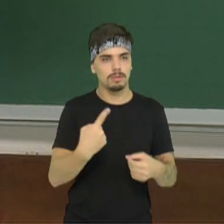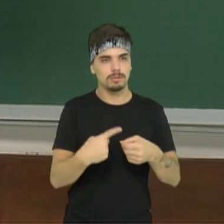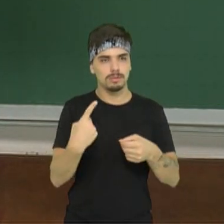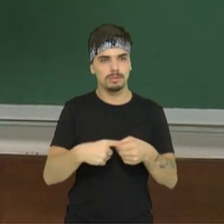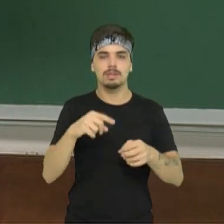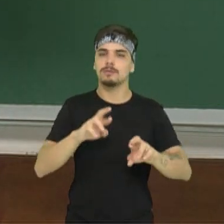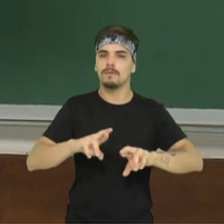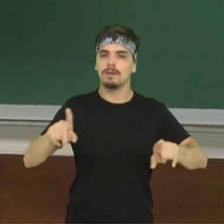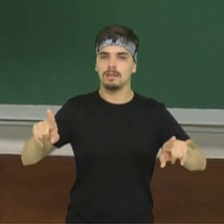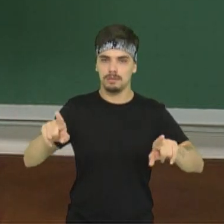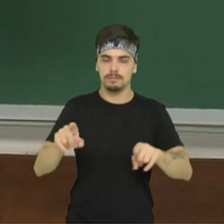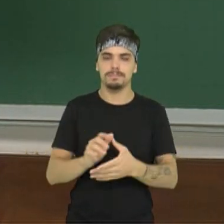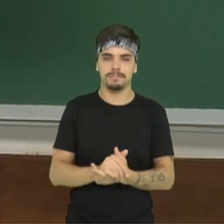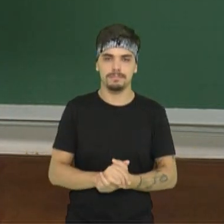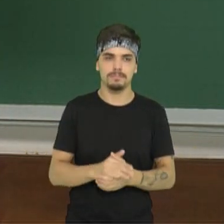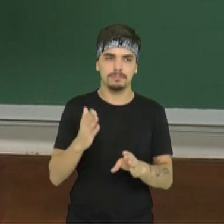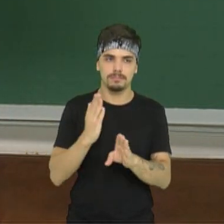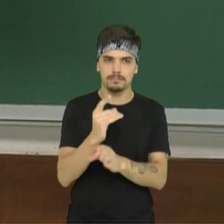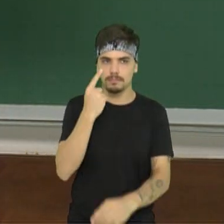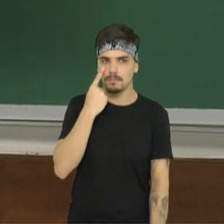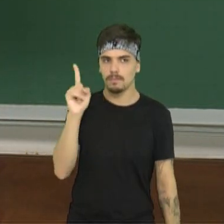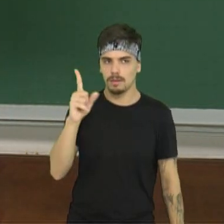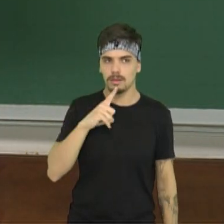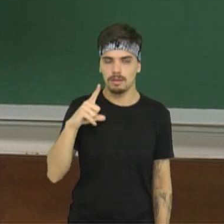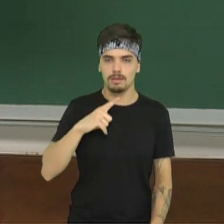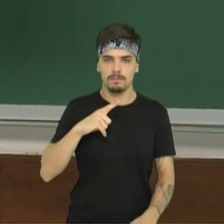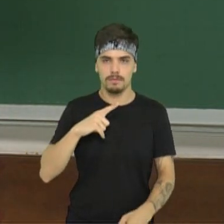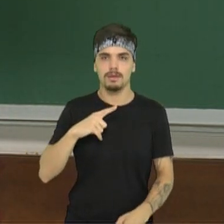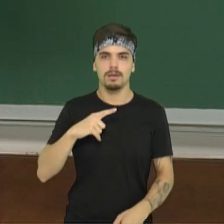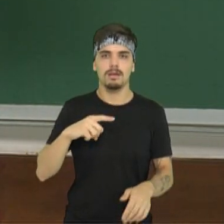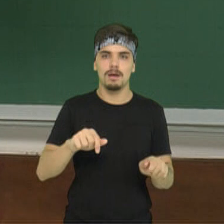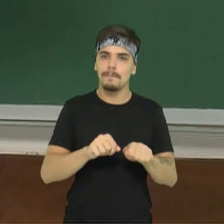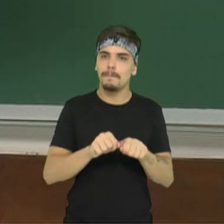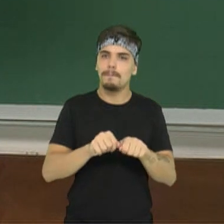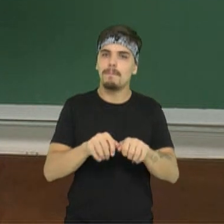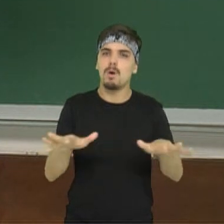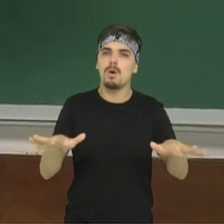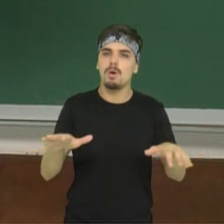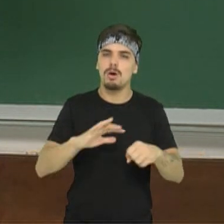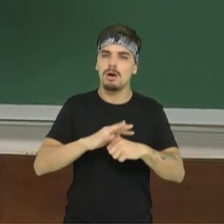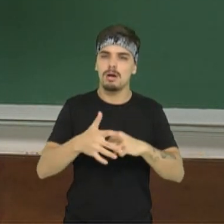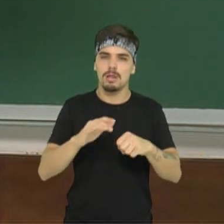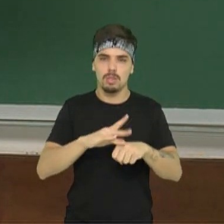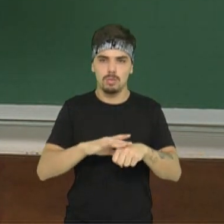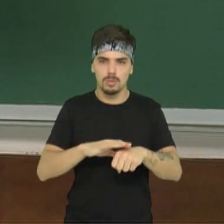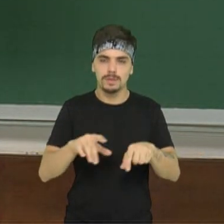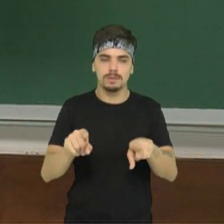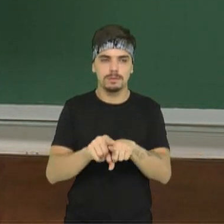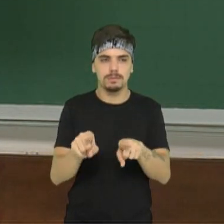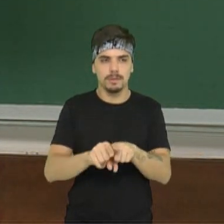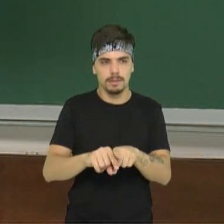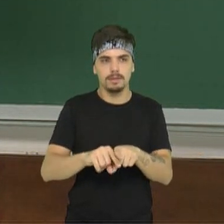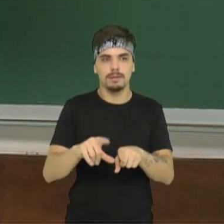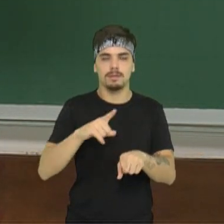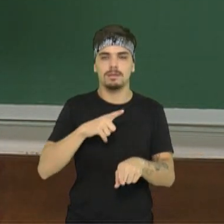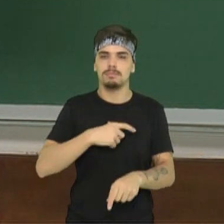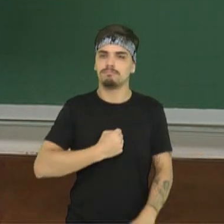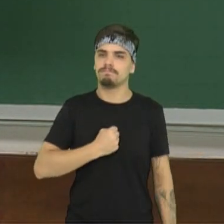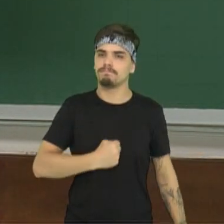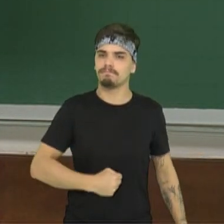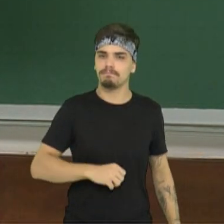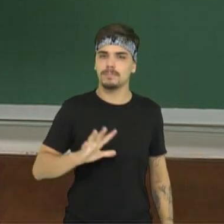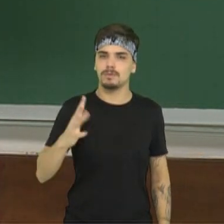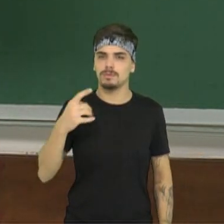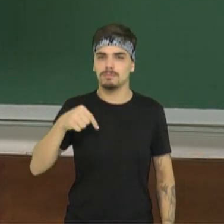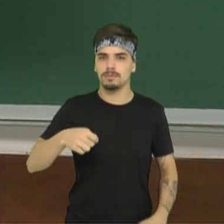cidade diferenciada aqui, lembrando, foi a epidemia na cidade de Honiara, que é a capital das Ilhas Salomão, uma epidemia de diarreia, né, que aconteceu